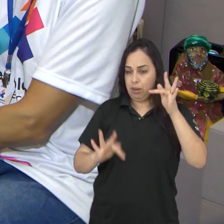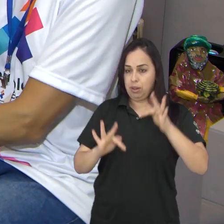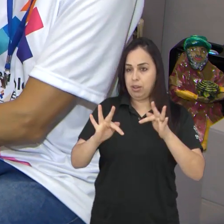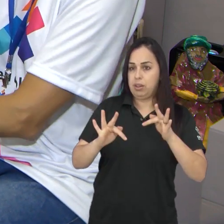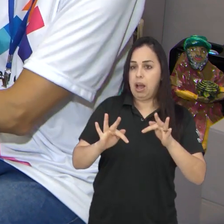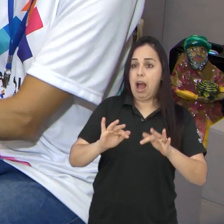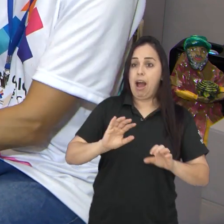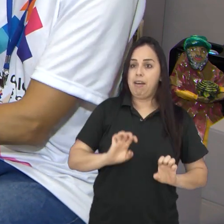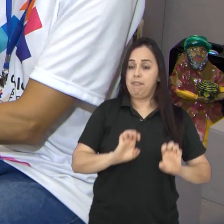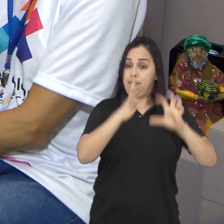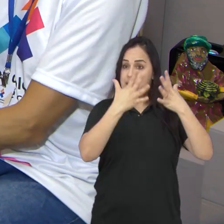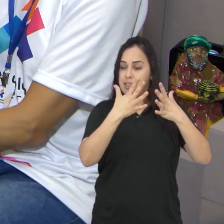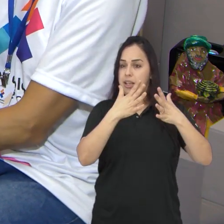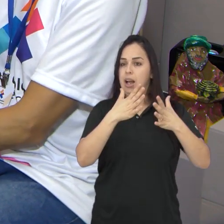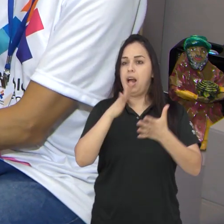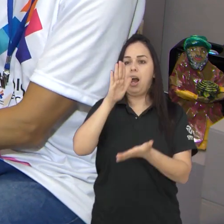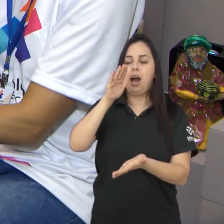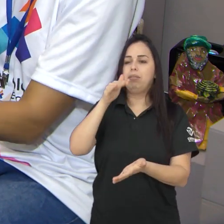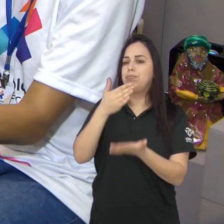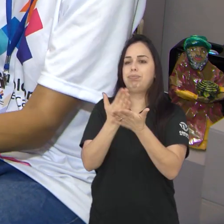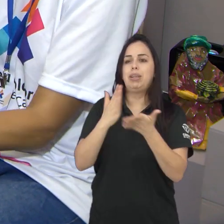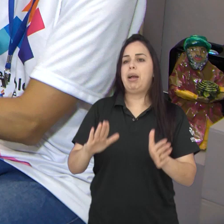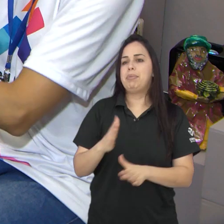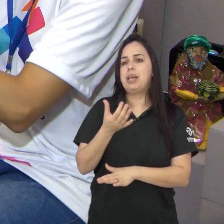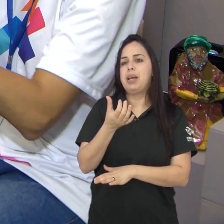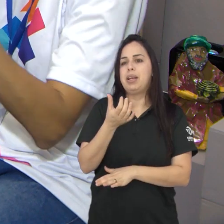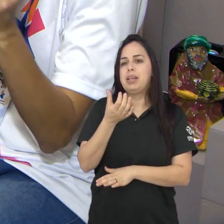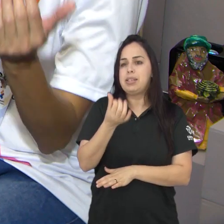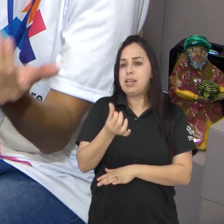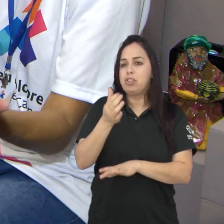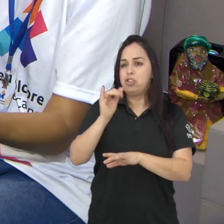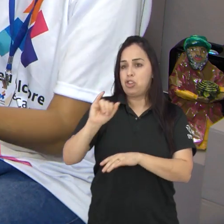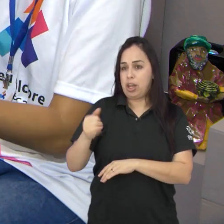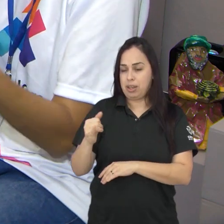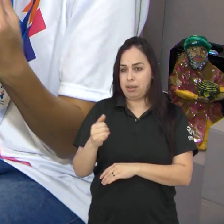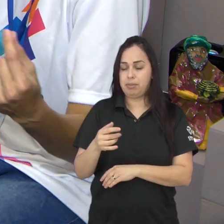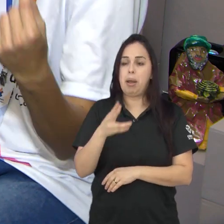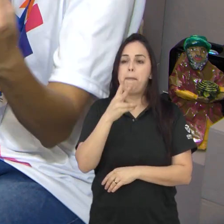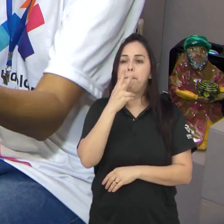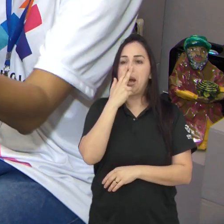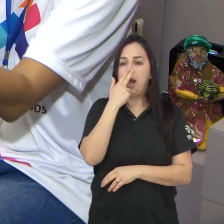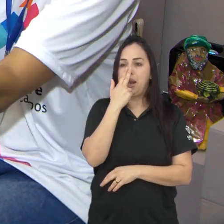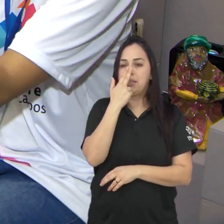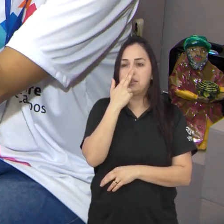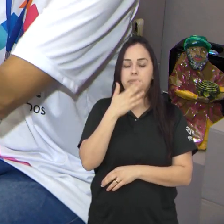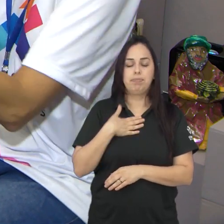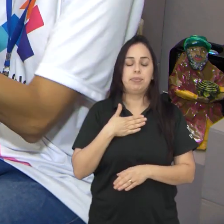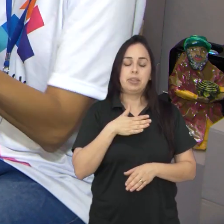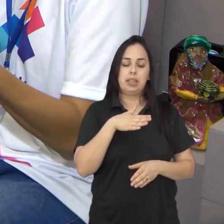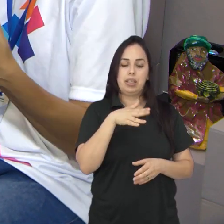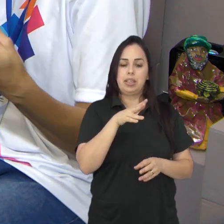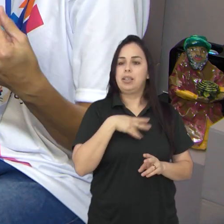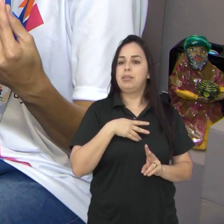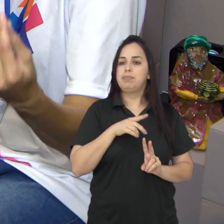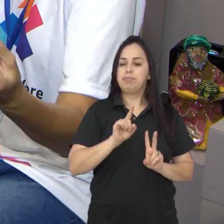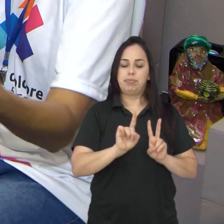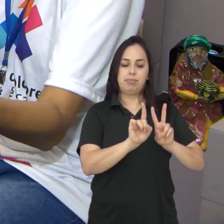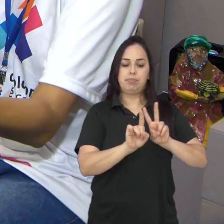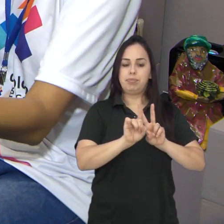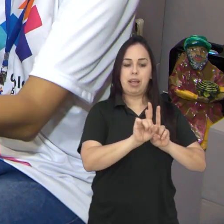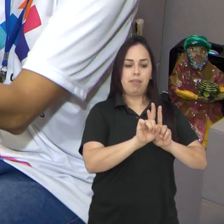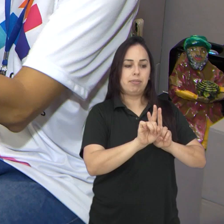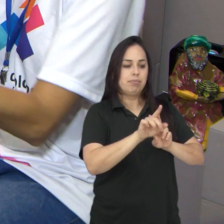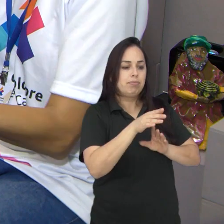final de janeiro essa folia esse ciclo, né? Que a gente chama de giro, porque aí eles vão passando